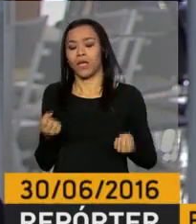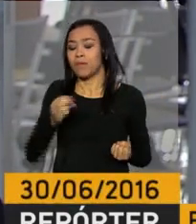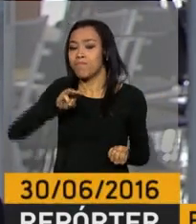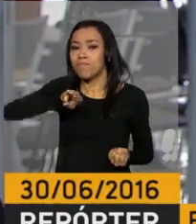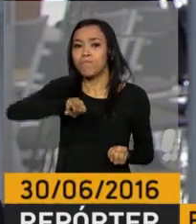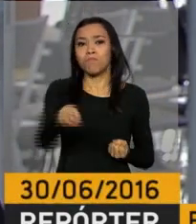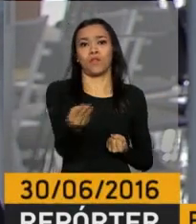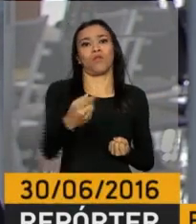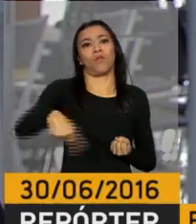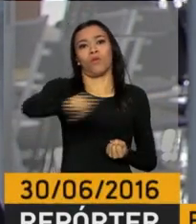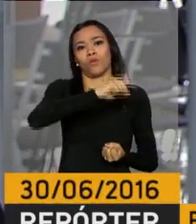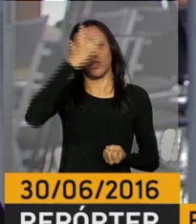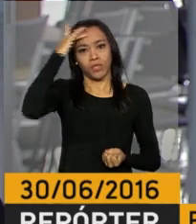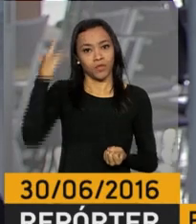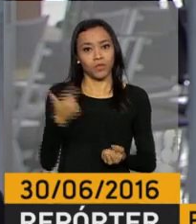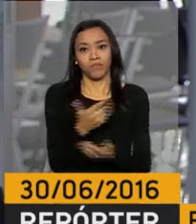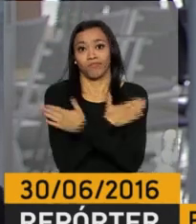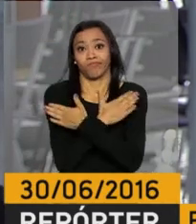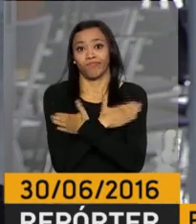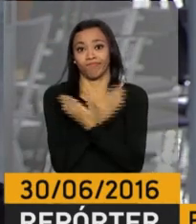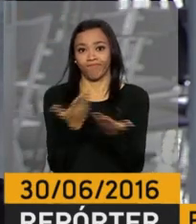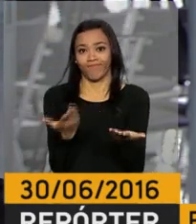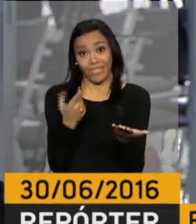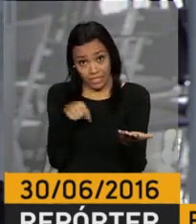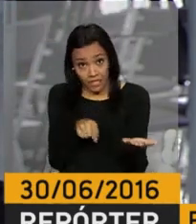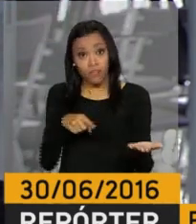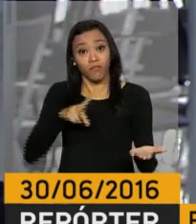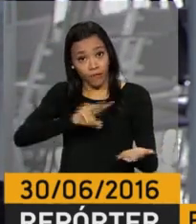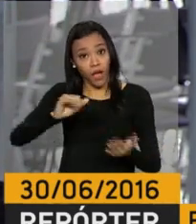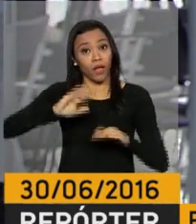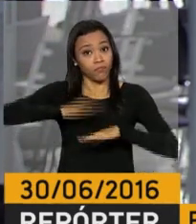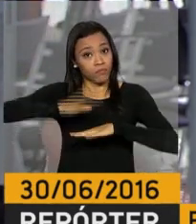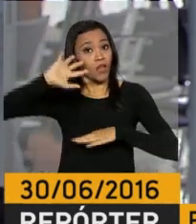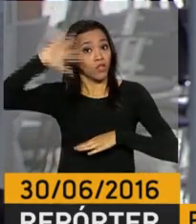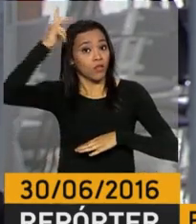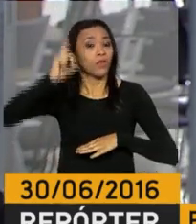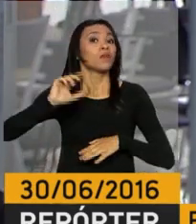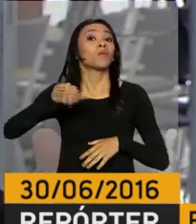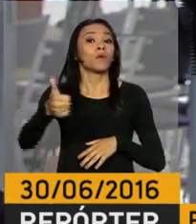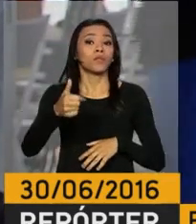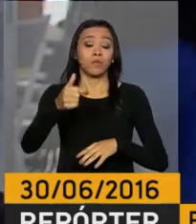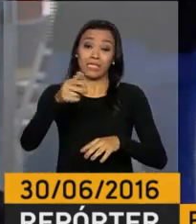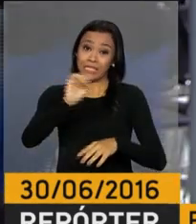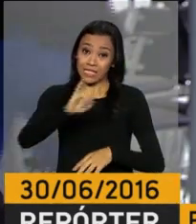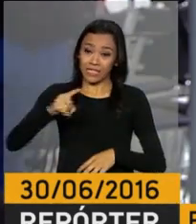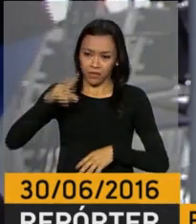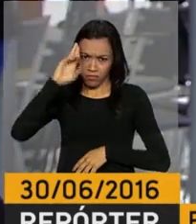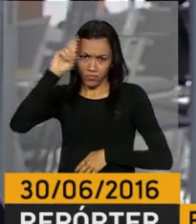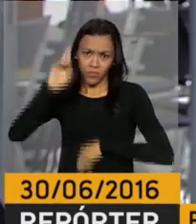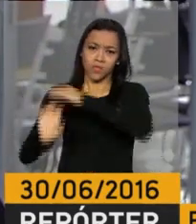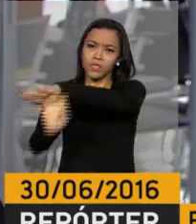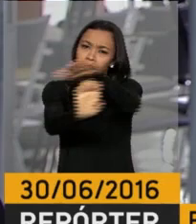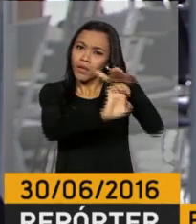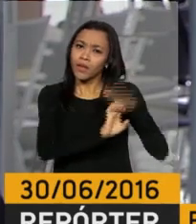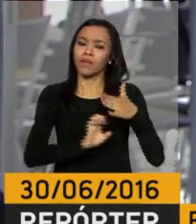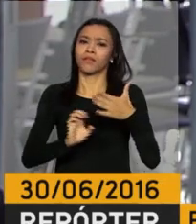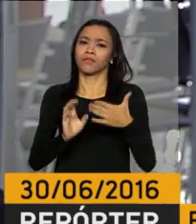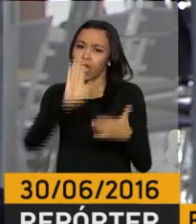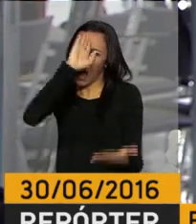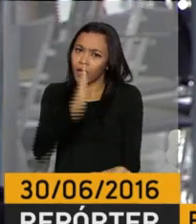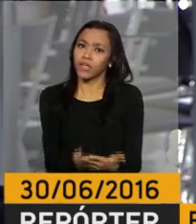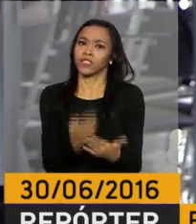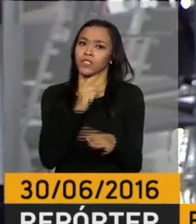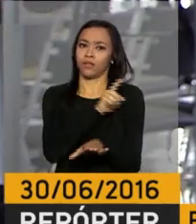desempregados Isso só vai ser mexido Isso só vai retomar se a confiança Empresarial se o governo imprimir essa